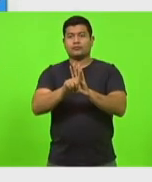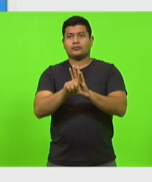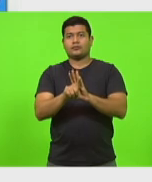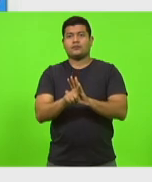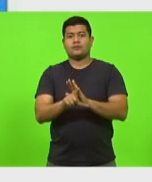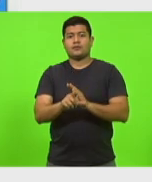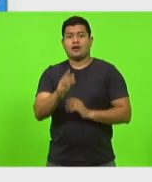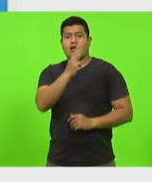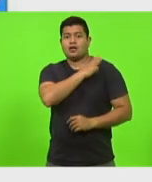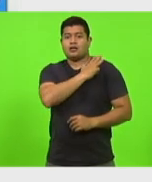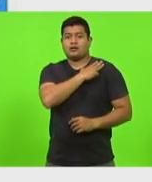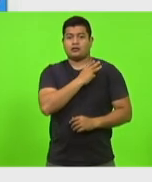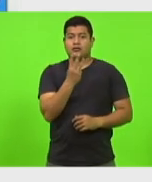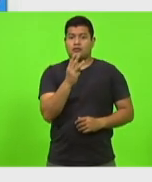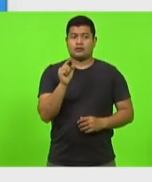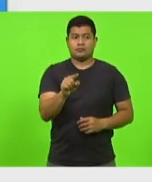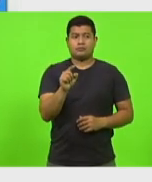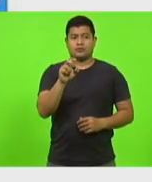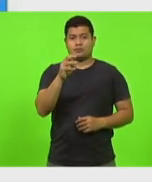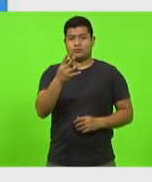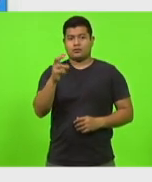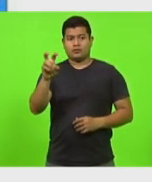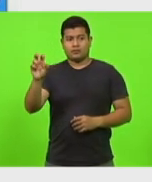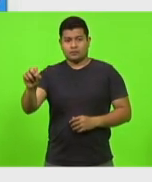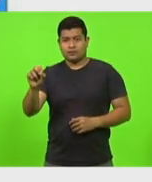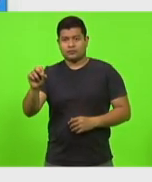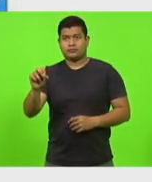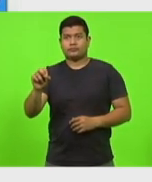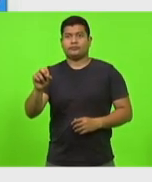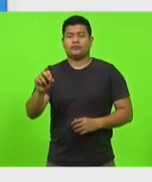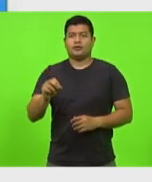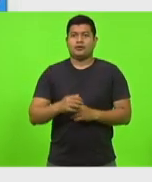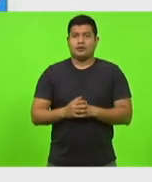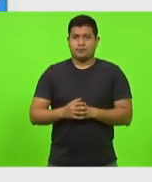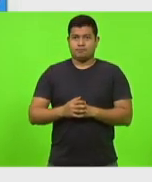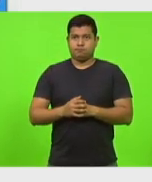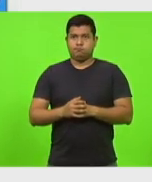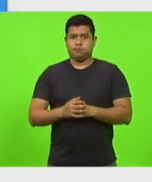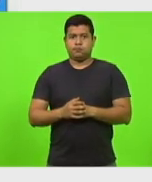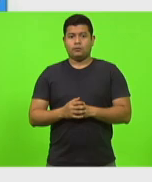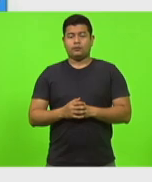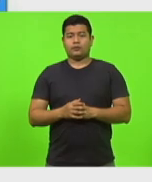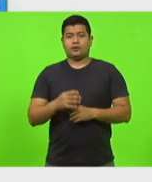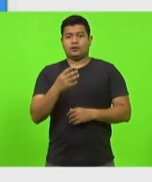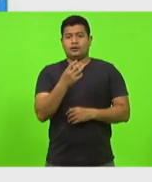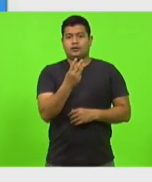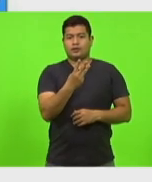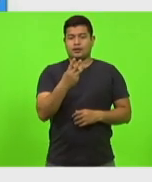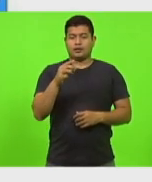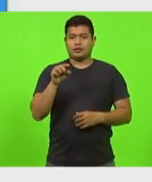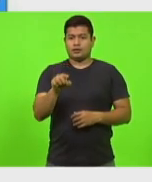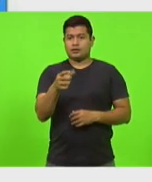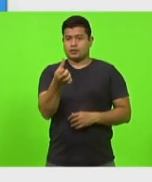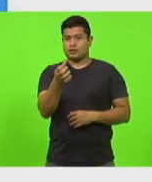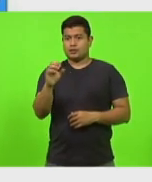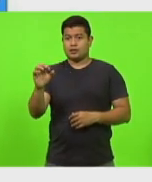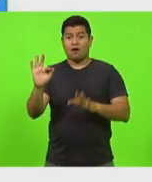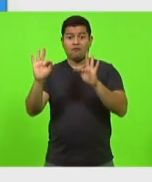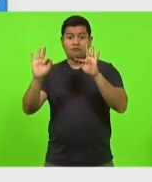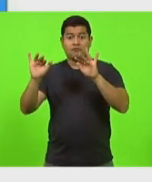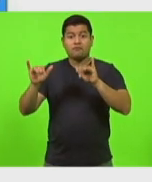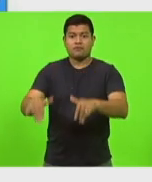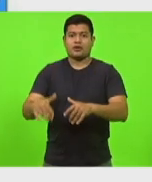médio, 3.450, e a plena fica em torno de 3.600 ao final da carreira. Final